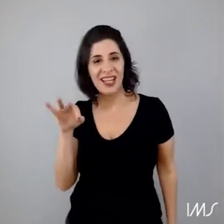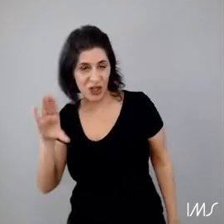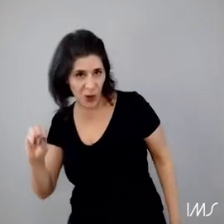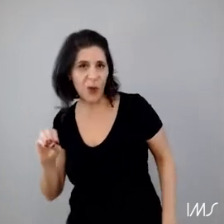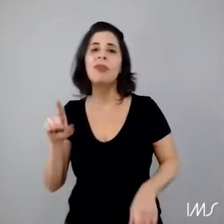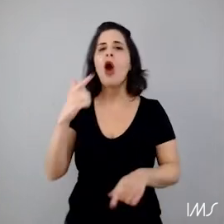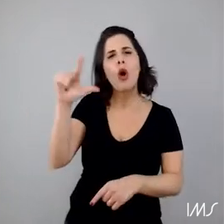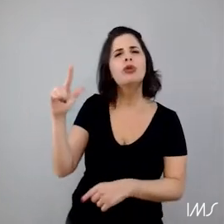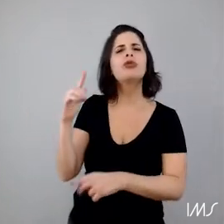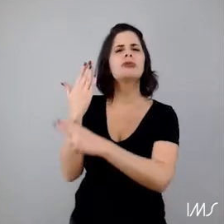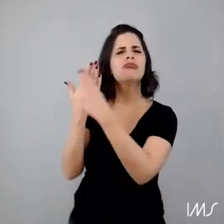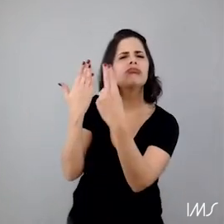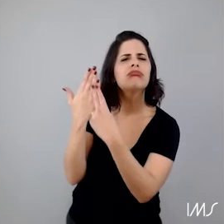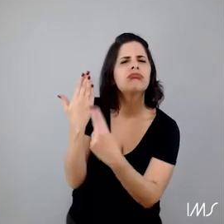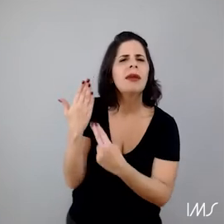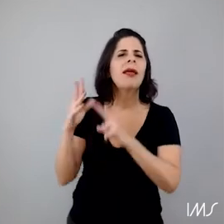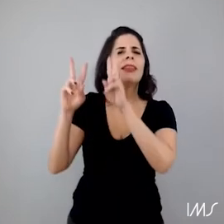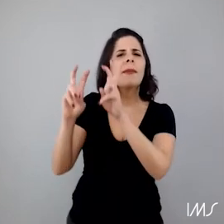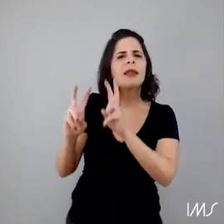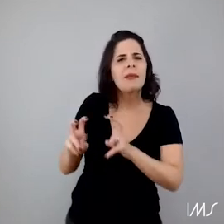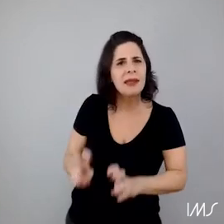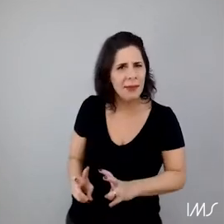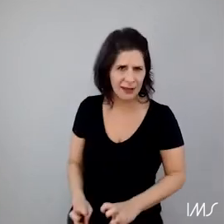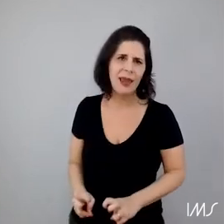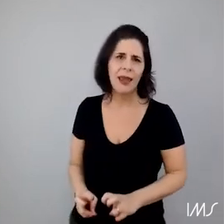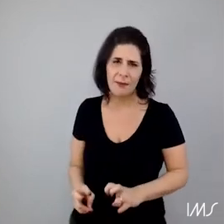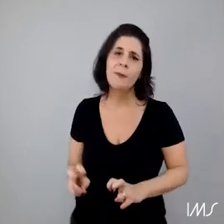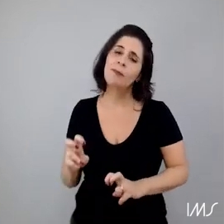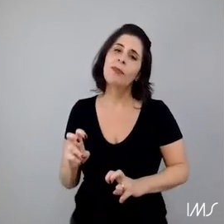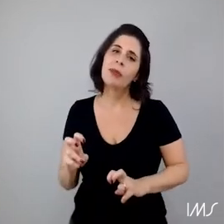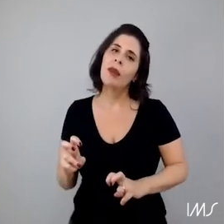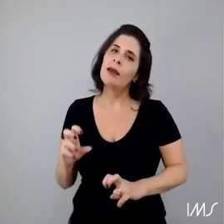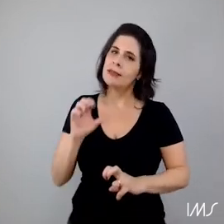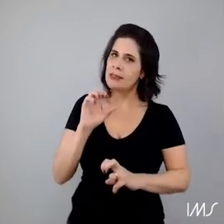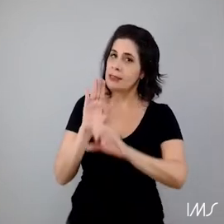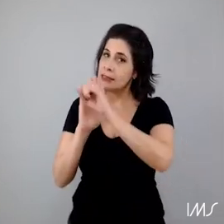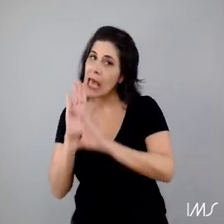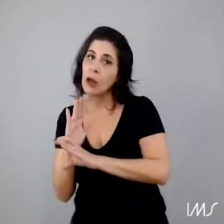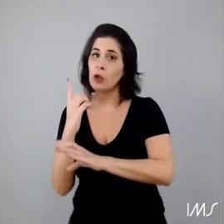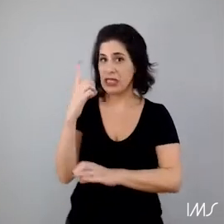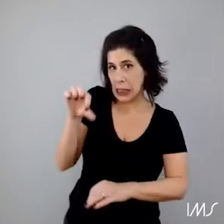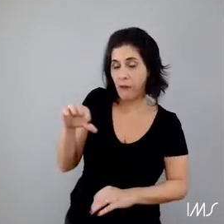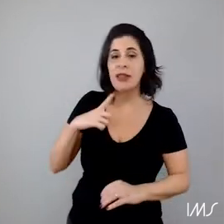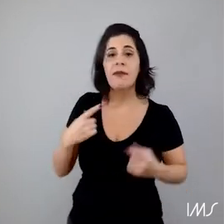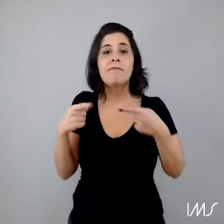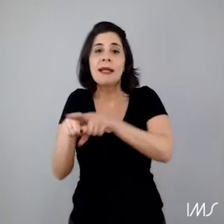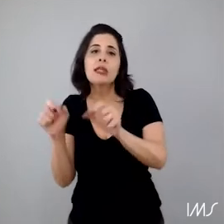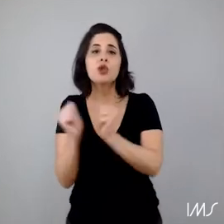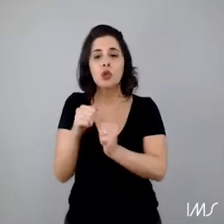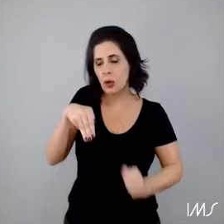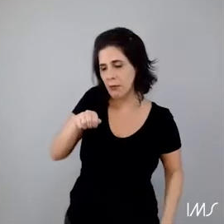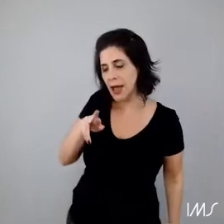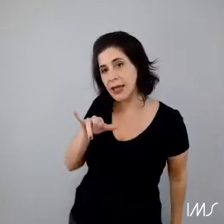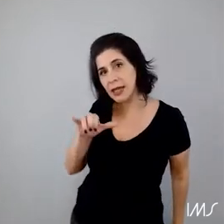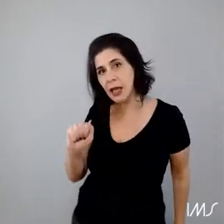e História, O Olhar Europeu, o Negro na Iconografia Brasileira do Século XIX, este em parceria com a historiadora Maria Luísa Tucci